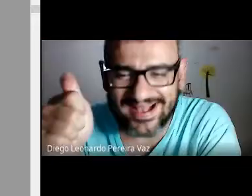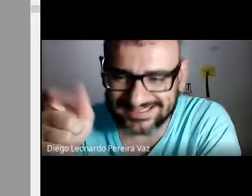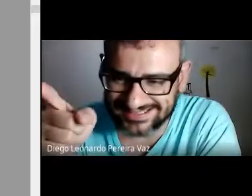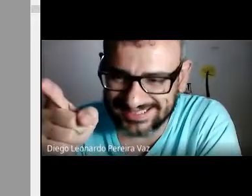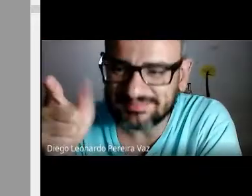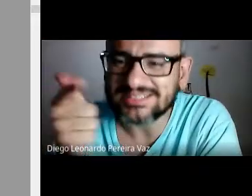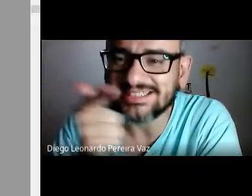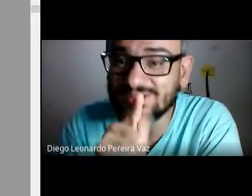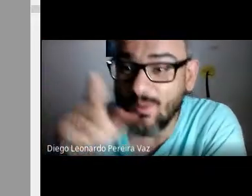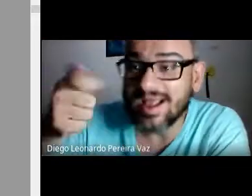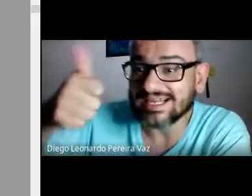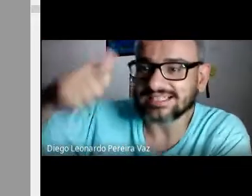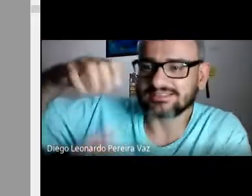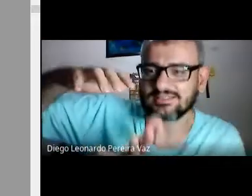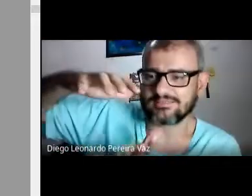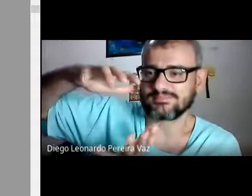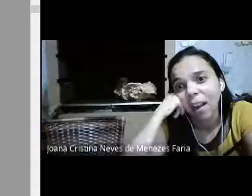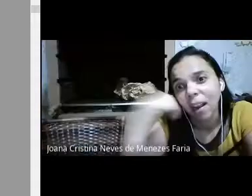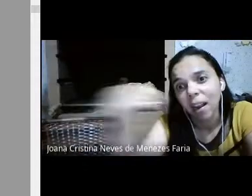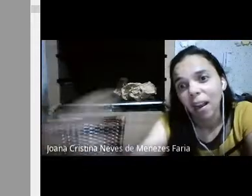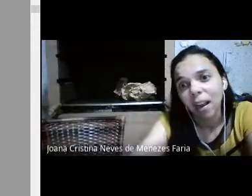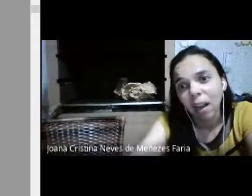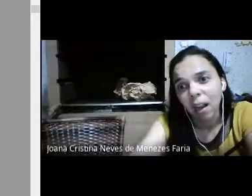Ele está falando que a Tuane